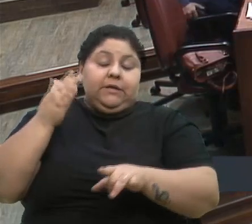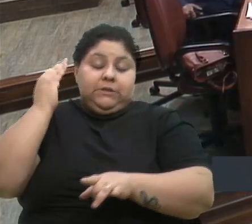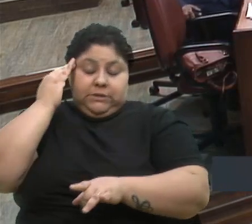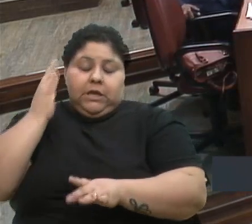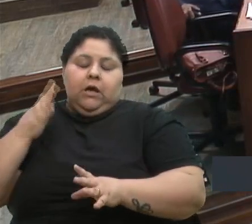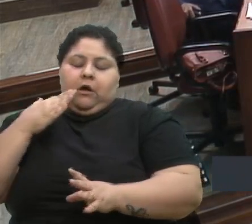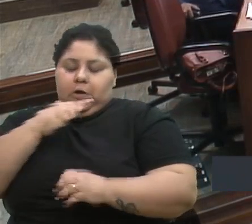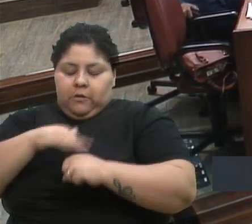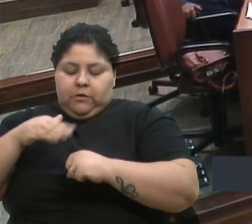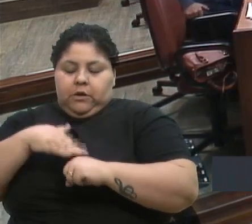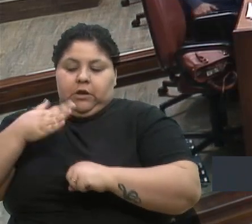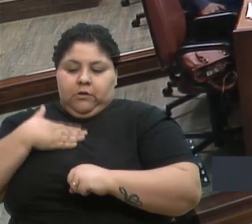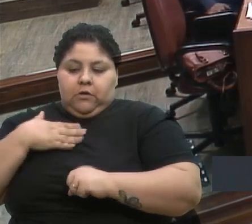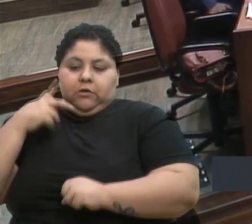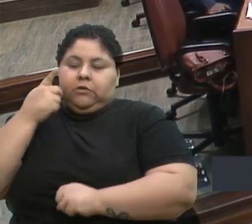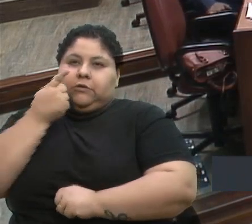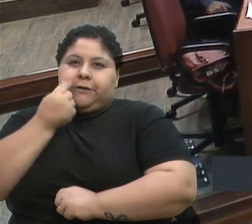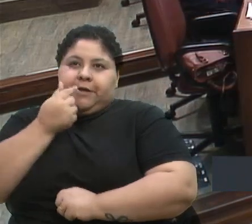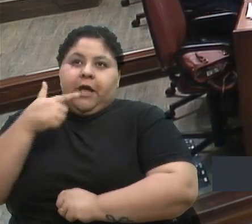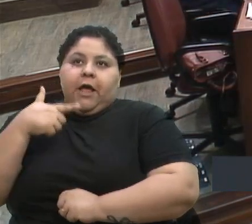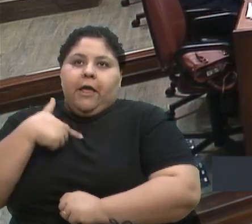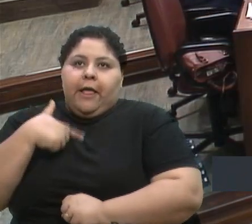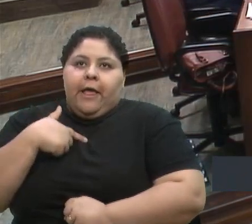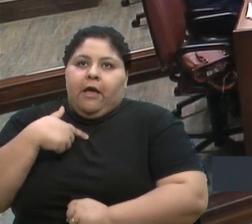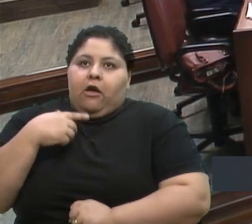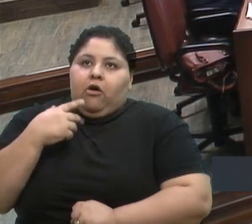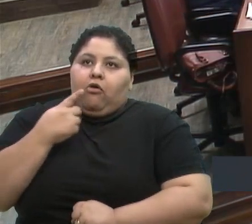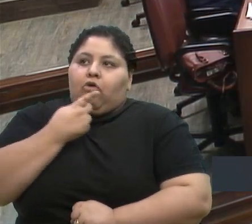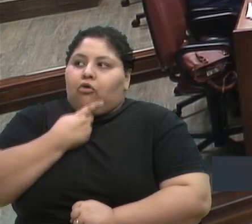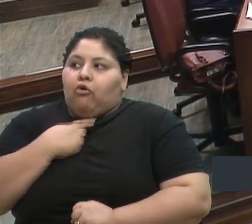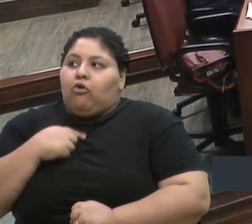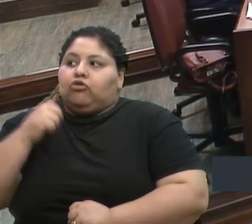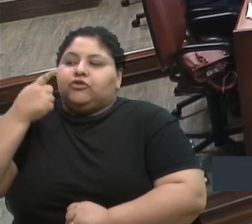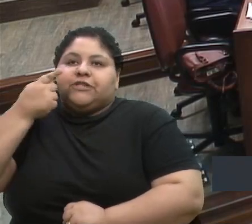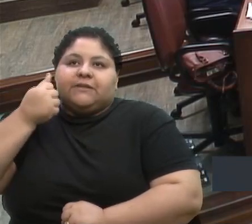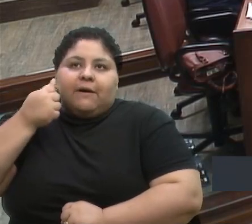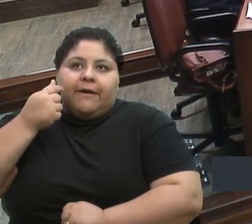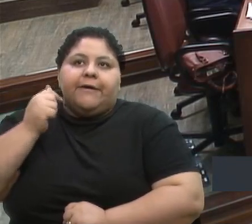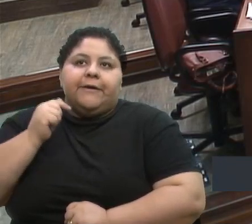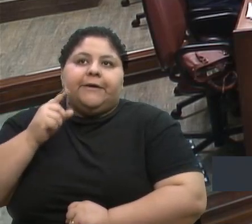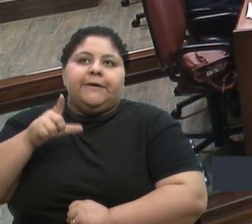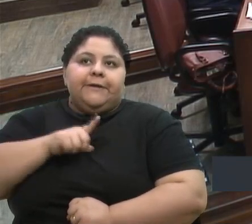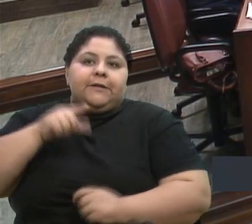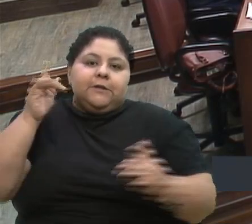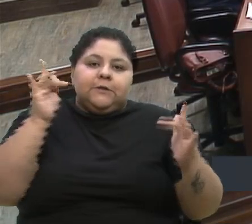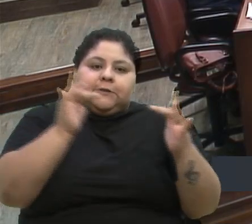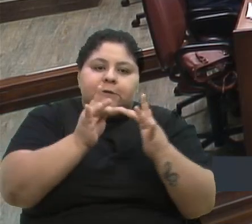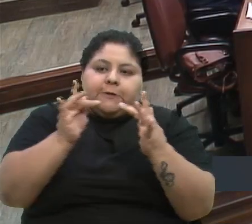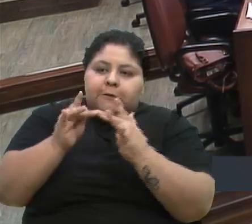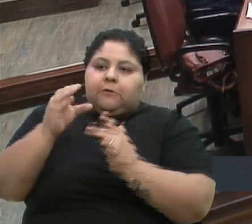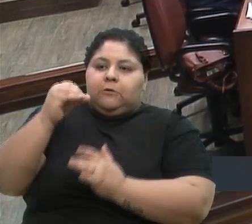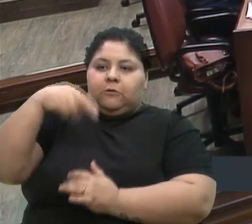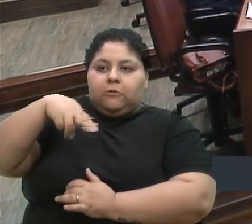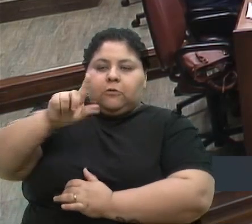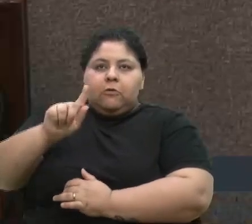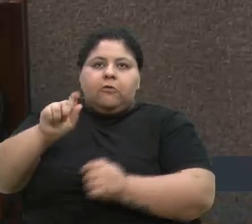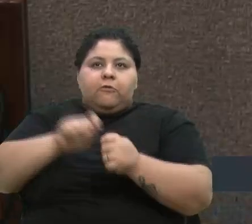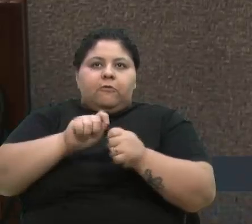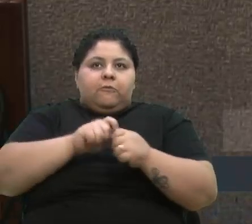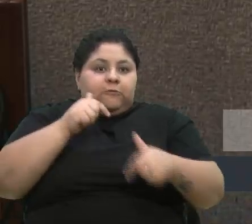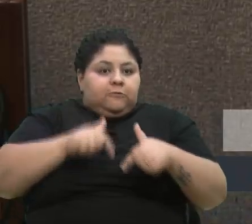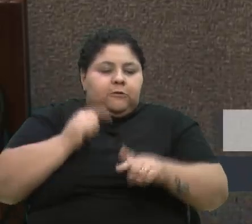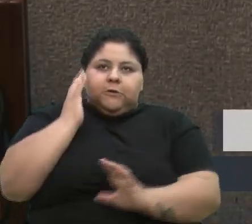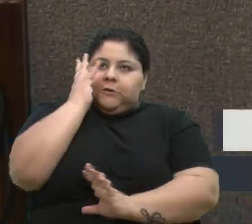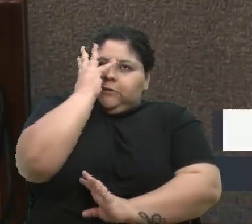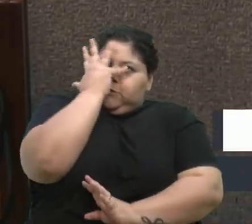por gatos. Gatos, né? Sou um gateiro, minha esposa é uma gateira. Tenho contato seguido com as ONGs. As ONGs fazem um trabalho